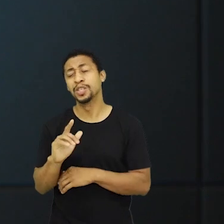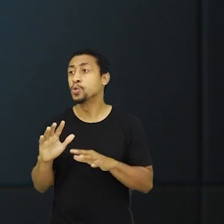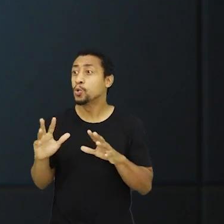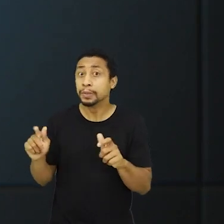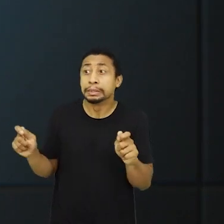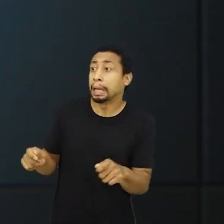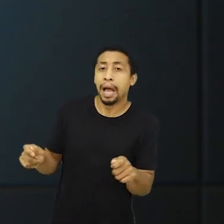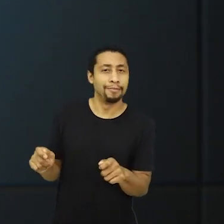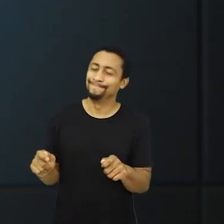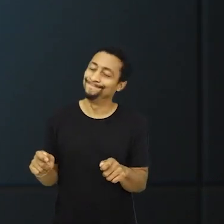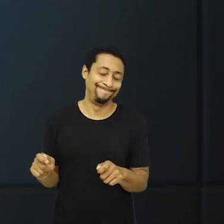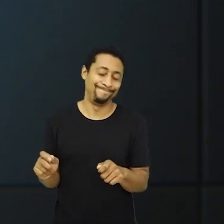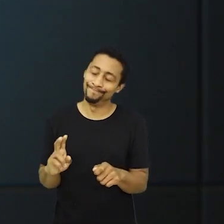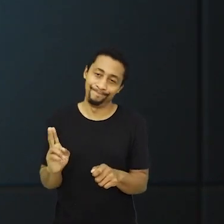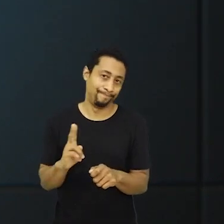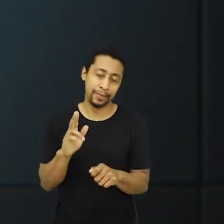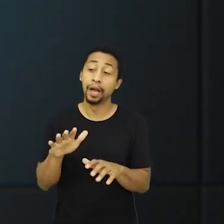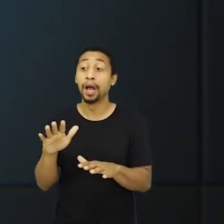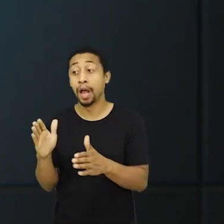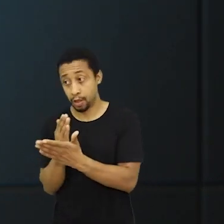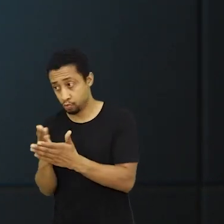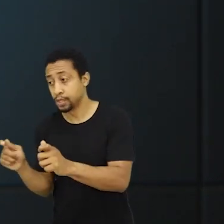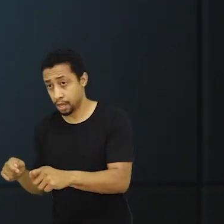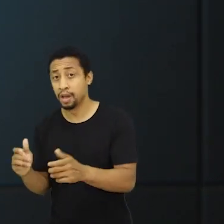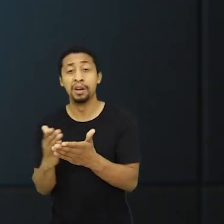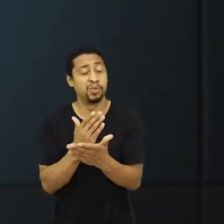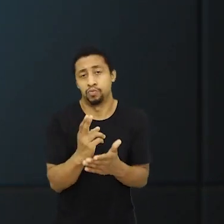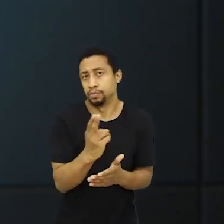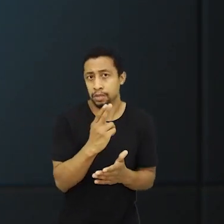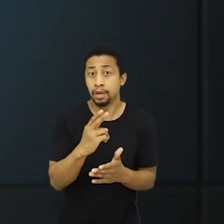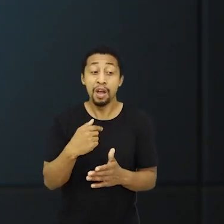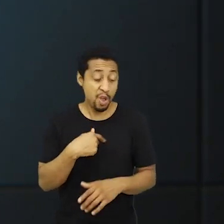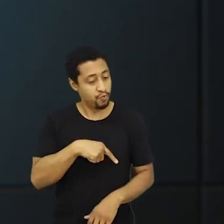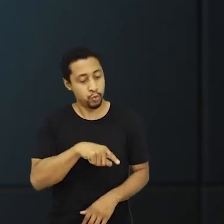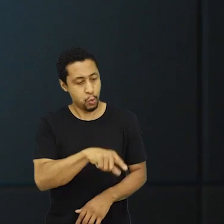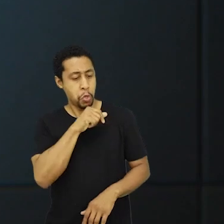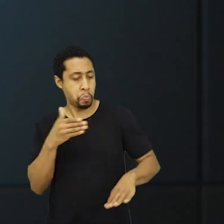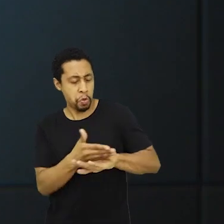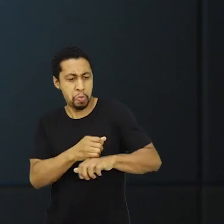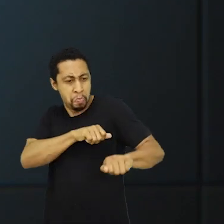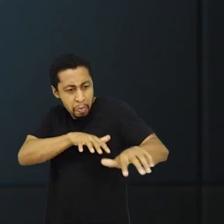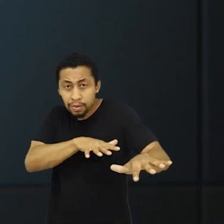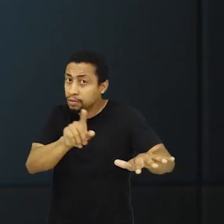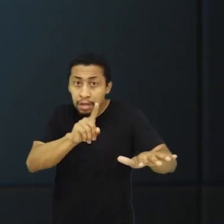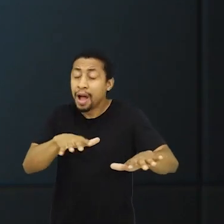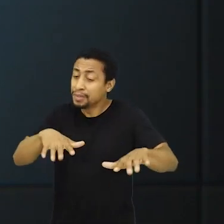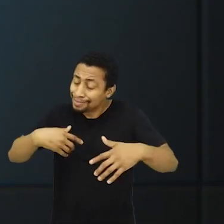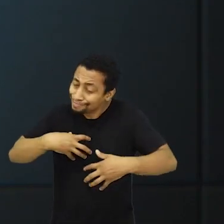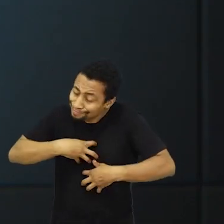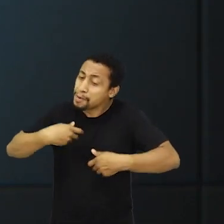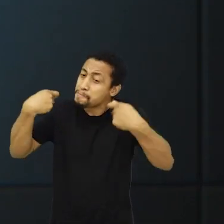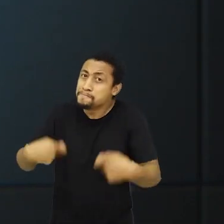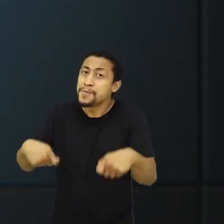Não é, eu acho que simplesmente não é. Às vezes a gente também não faz porque escolhe, a gente faz por necessidade. Para muitas